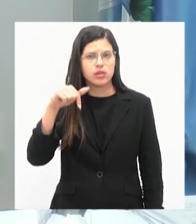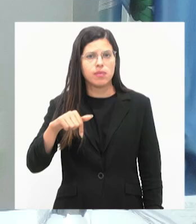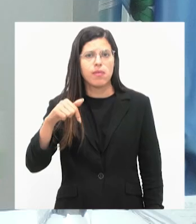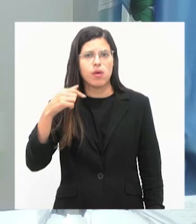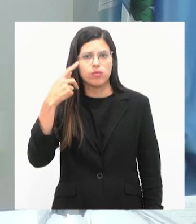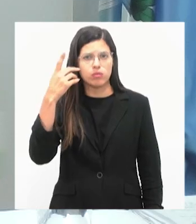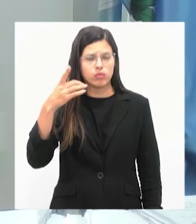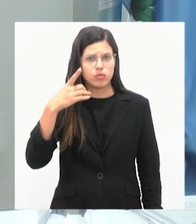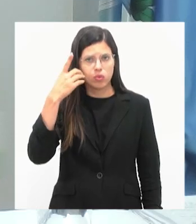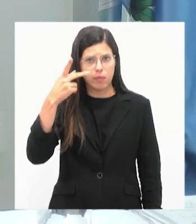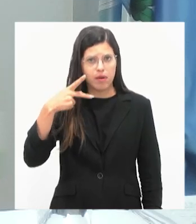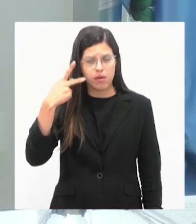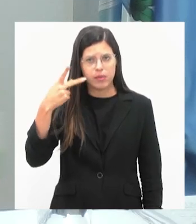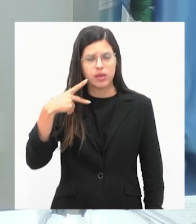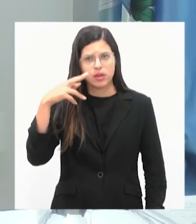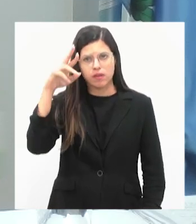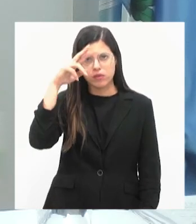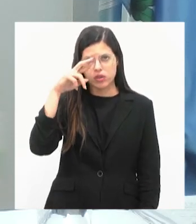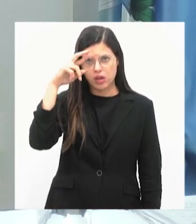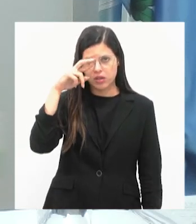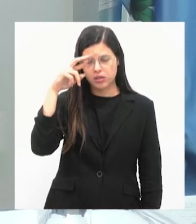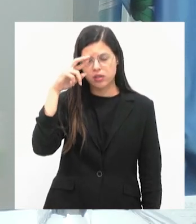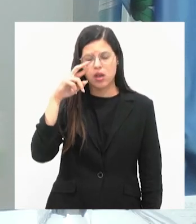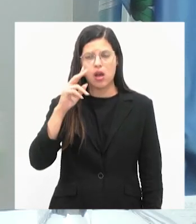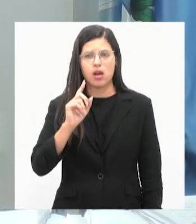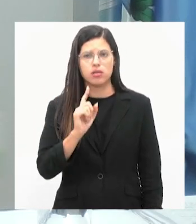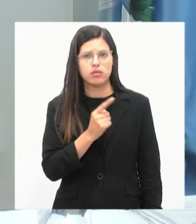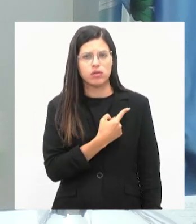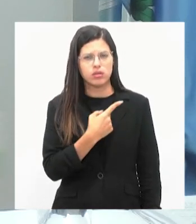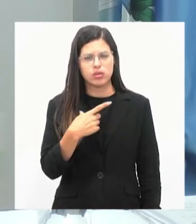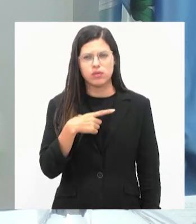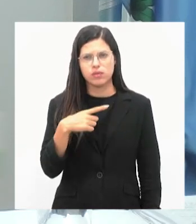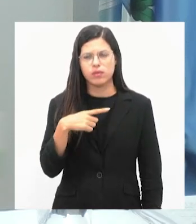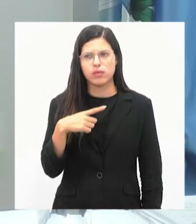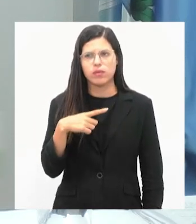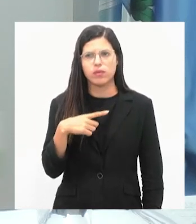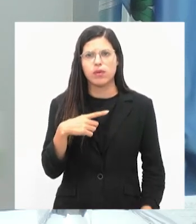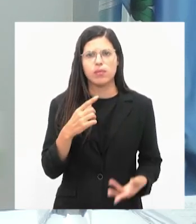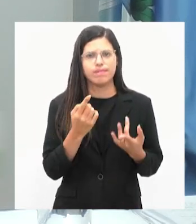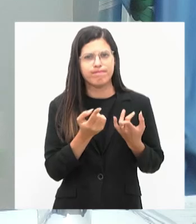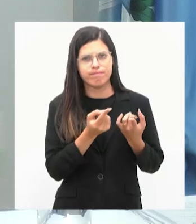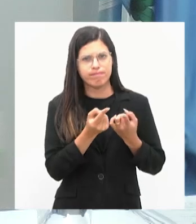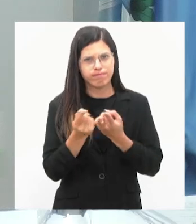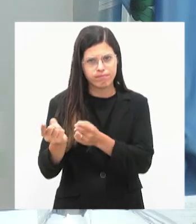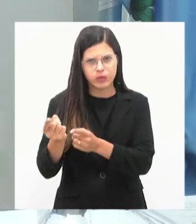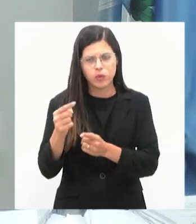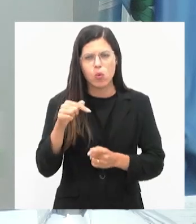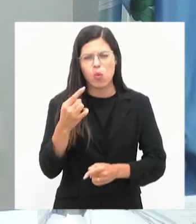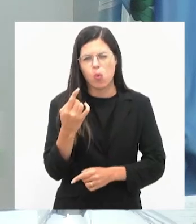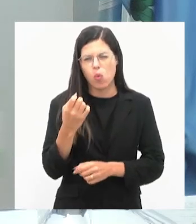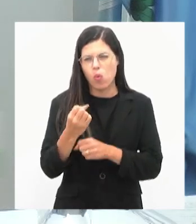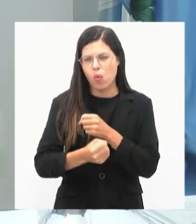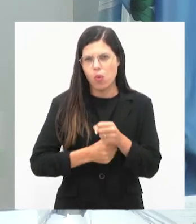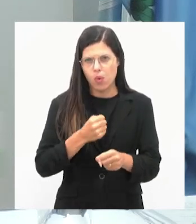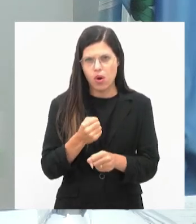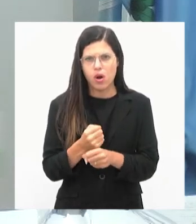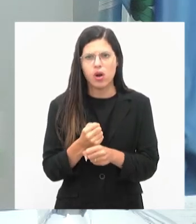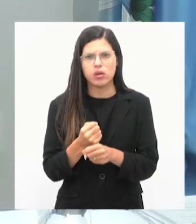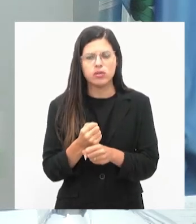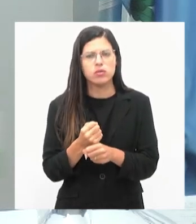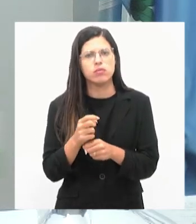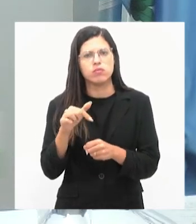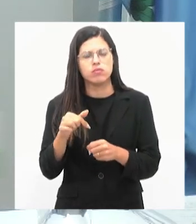Então, nós tivemos um grande embate há um ano e meio com o Detran, né? Está aqui nosso amigo Alan,